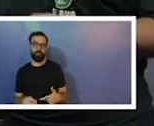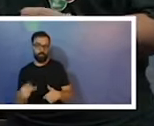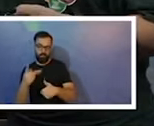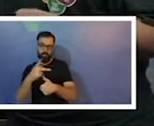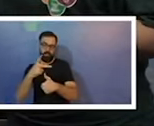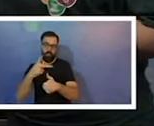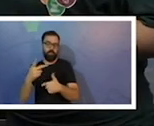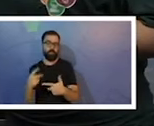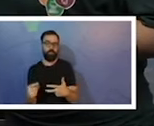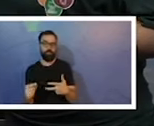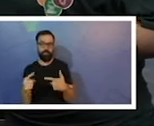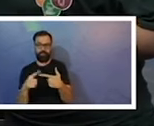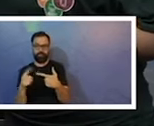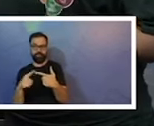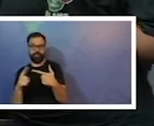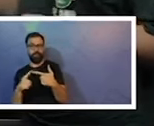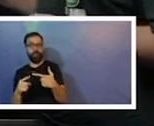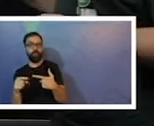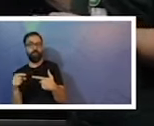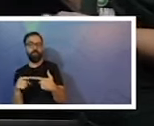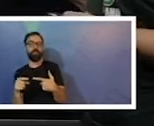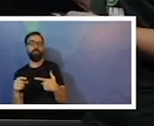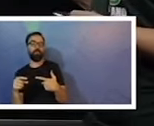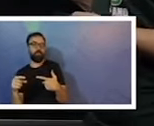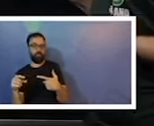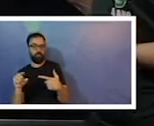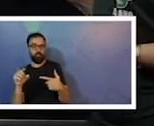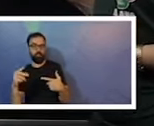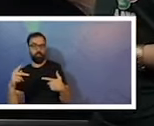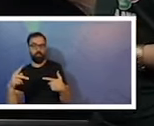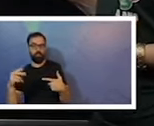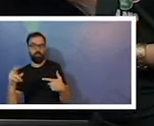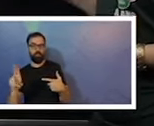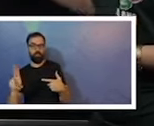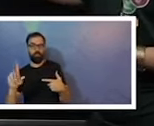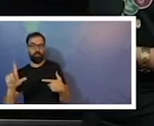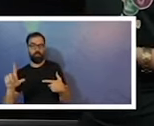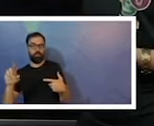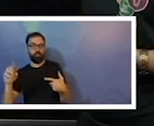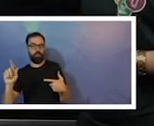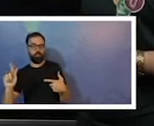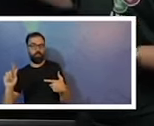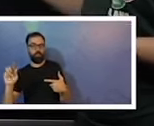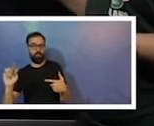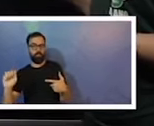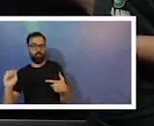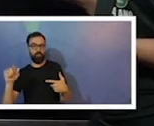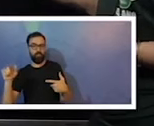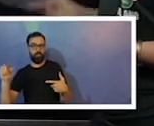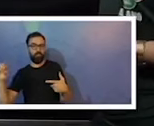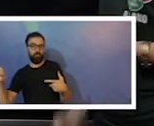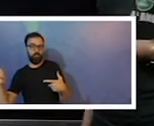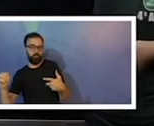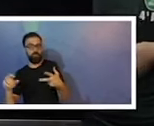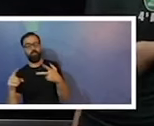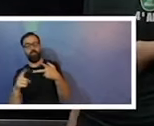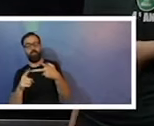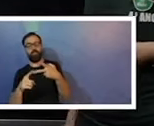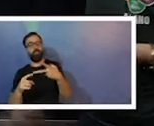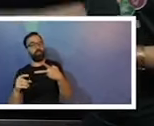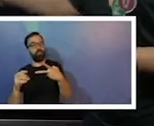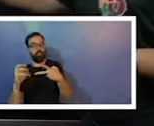vegetal, couve. Quem come a couve? Nesse caso, o pulgão. Quem come o pulgão? A